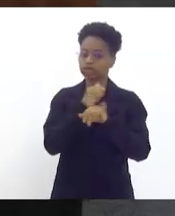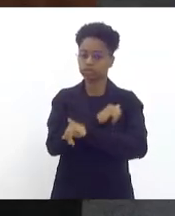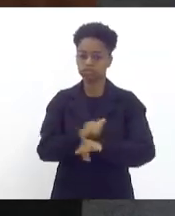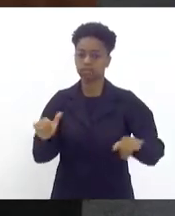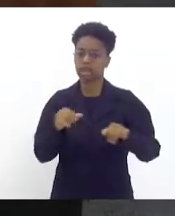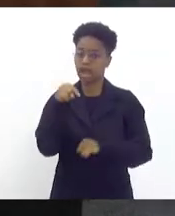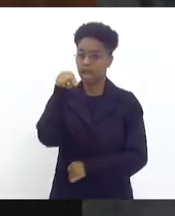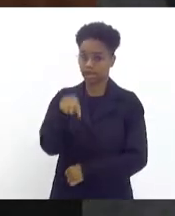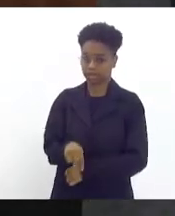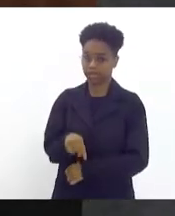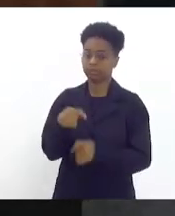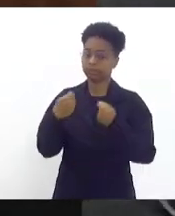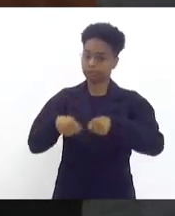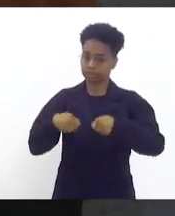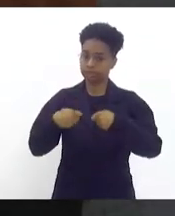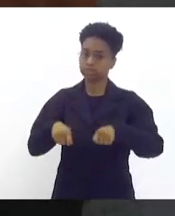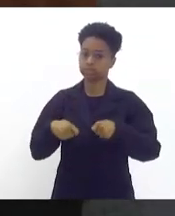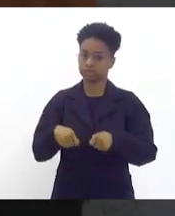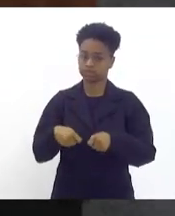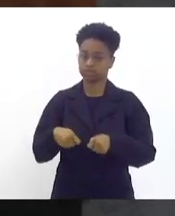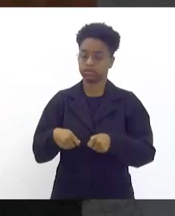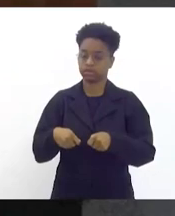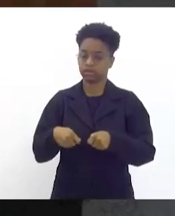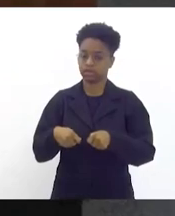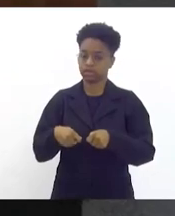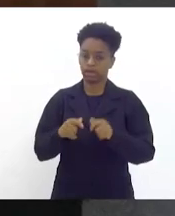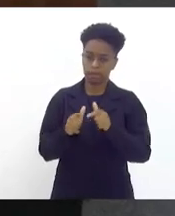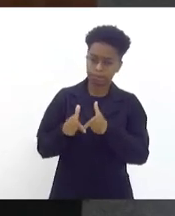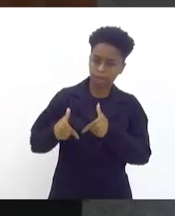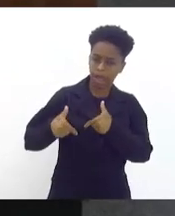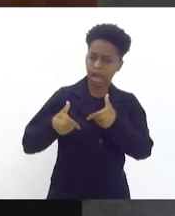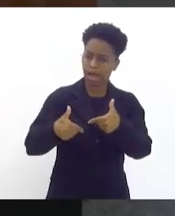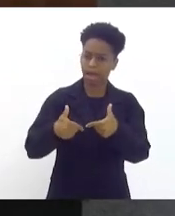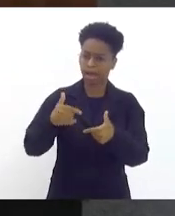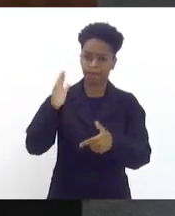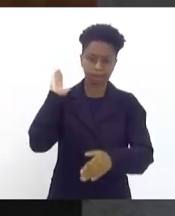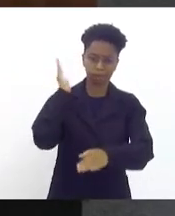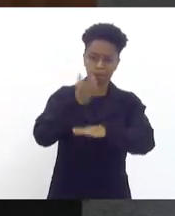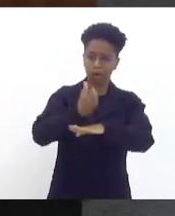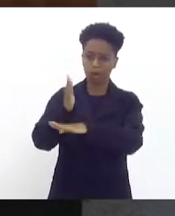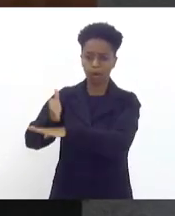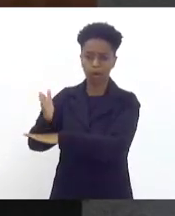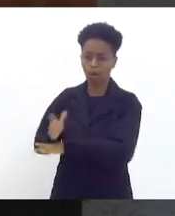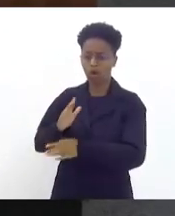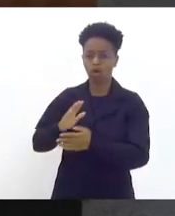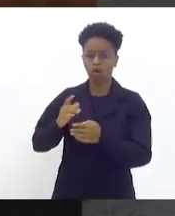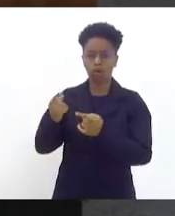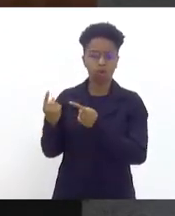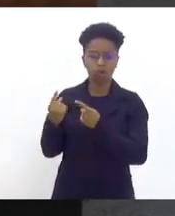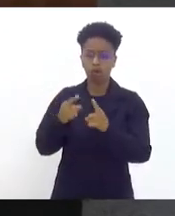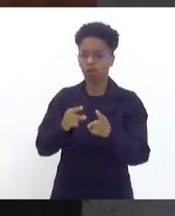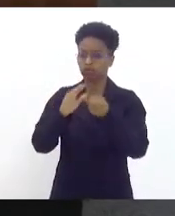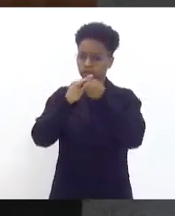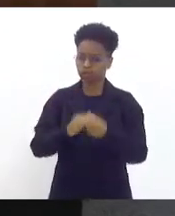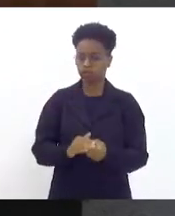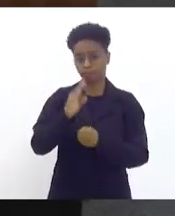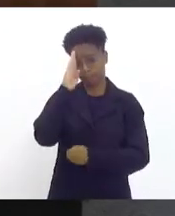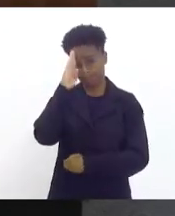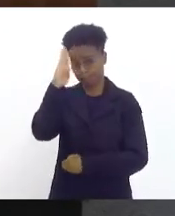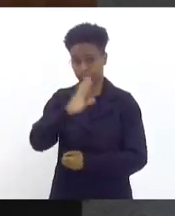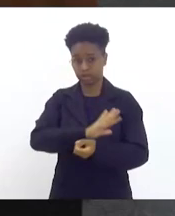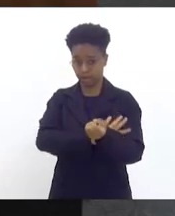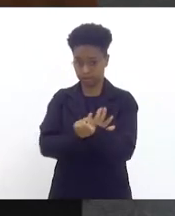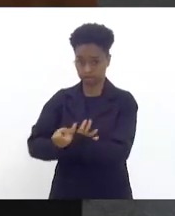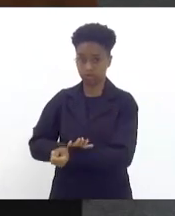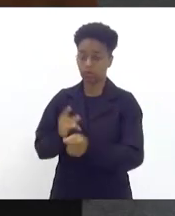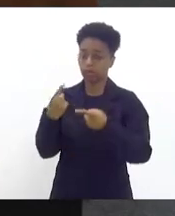a casa precisa ter maior compatibilidade no que se refere ao enfrentamento das opressões especialmente do racismo